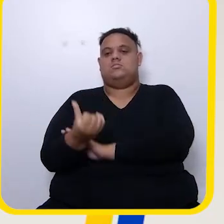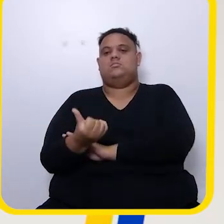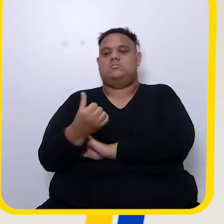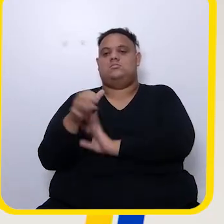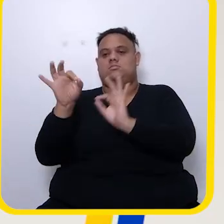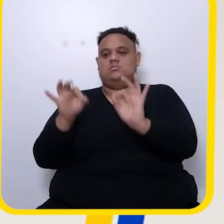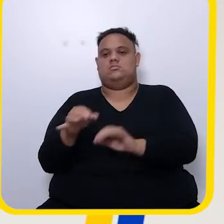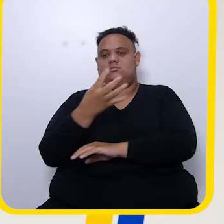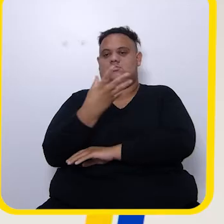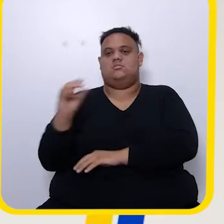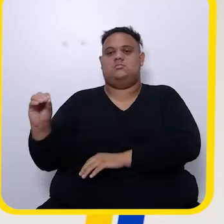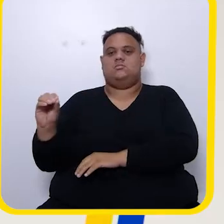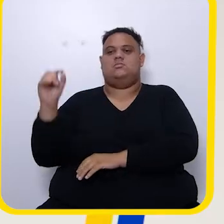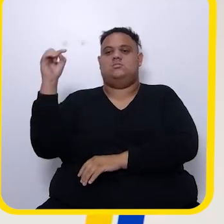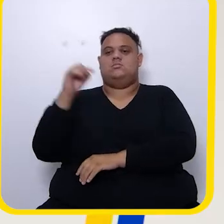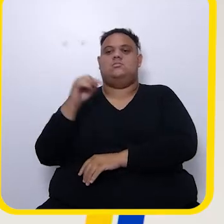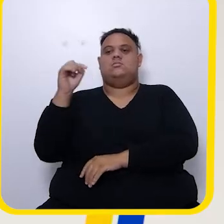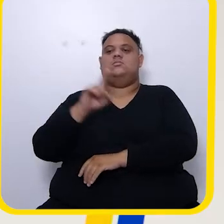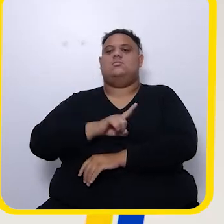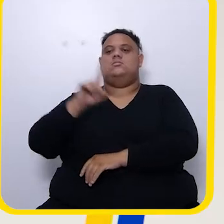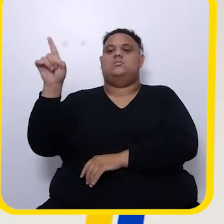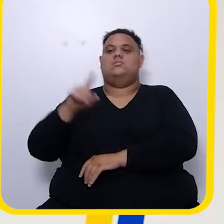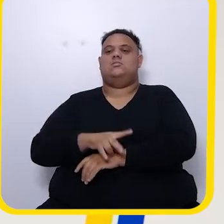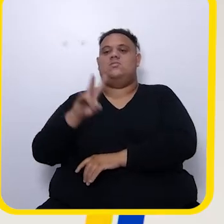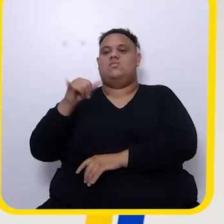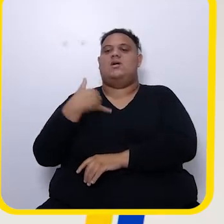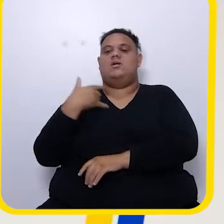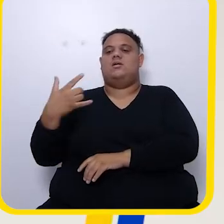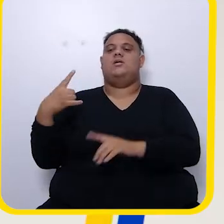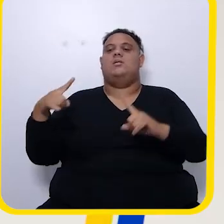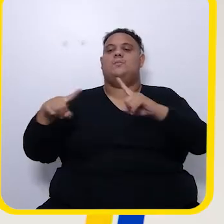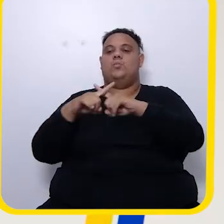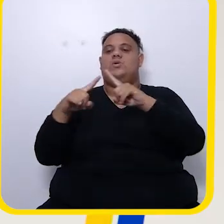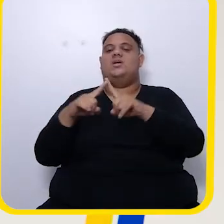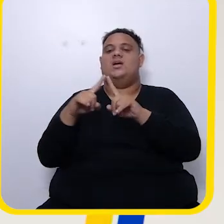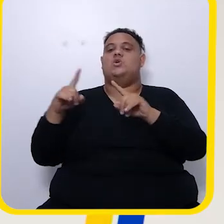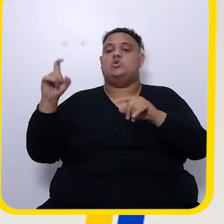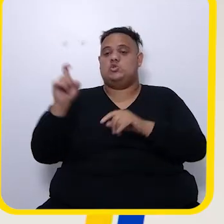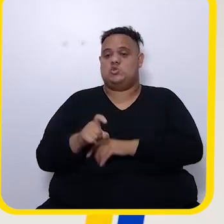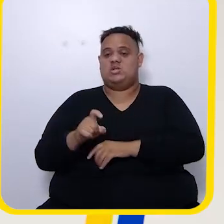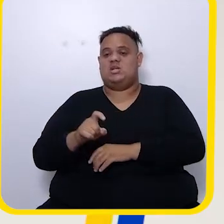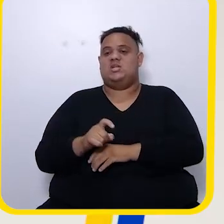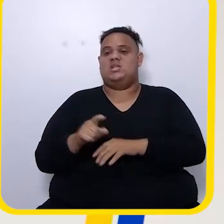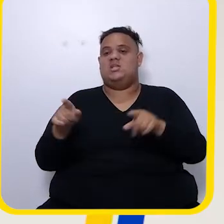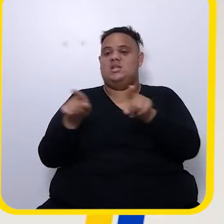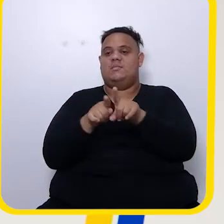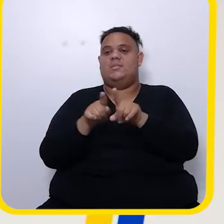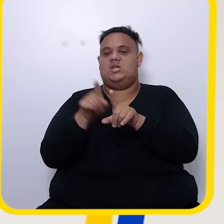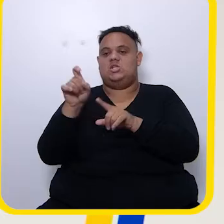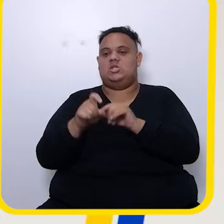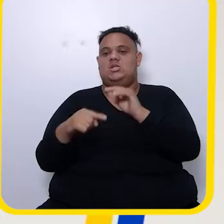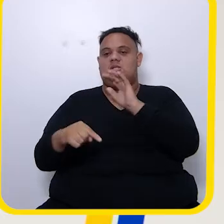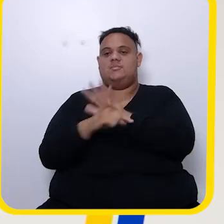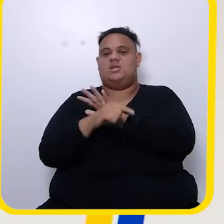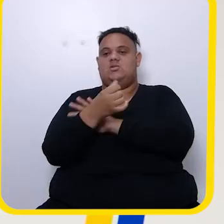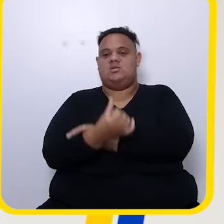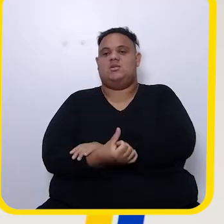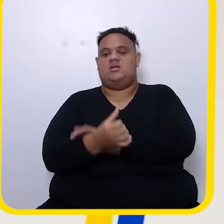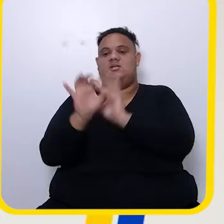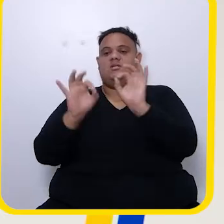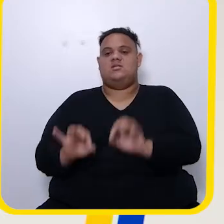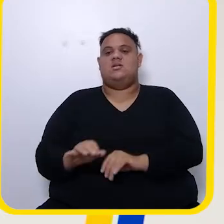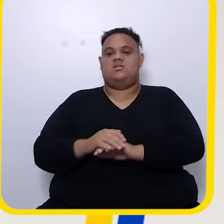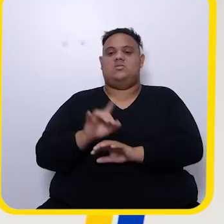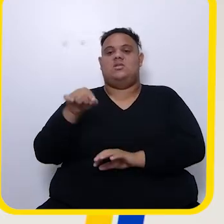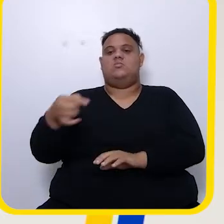Então, o 40 que está lá em cima vai multiplicar tanto o x quanto o x menos 6. Depois que